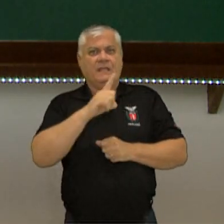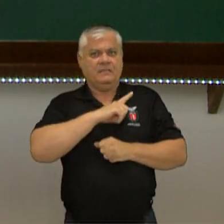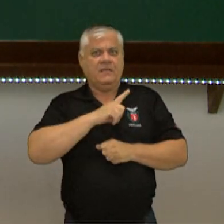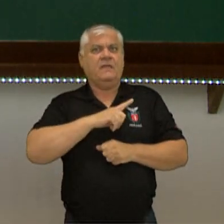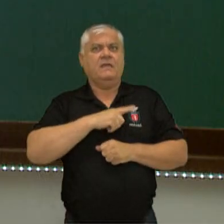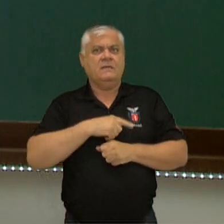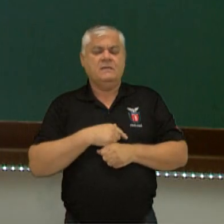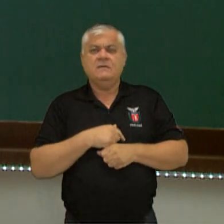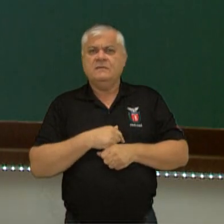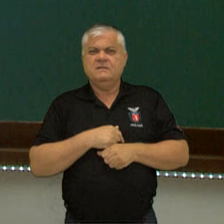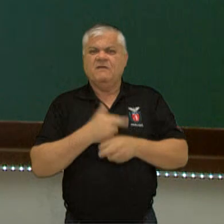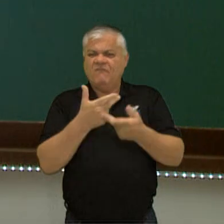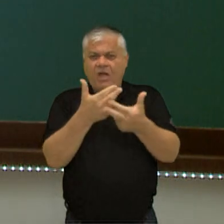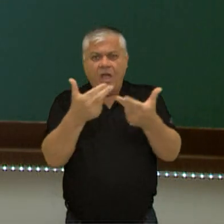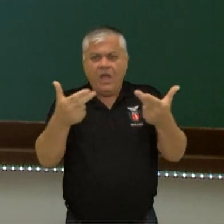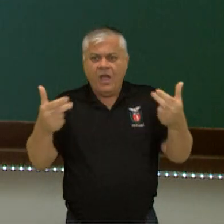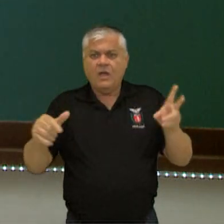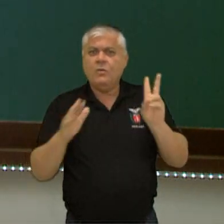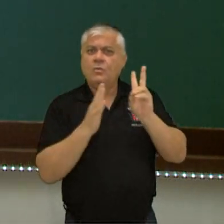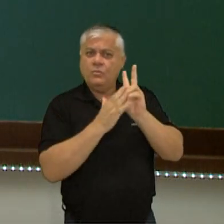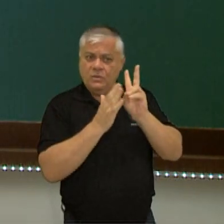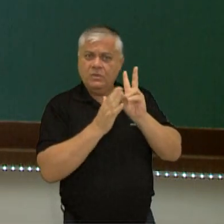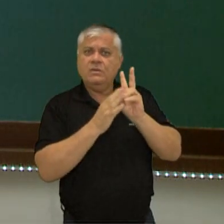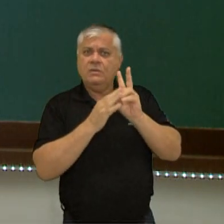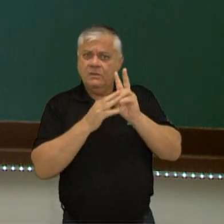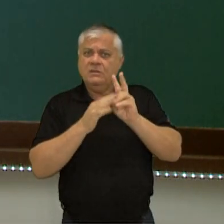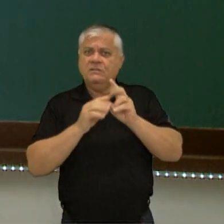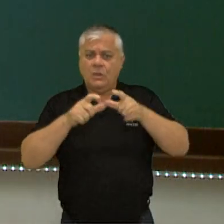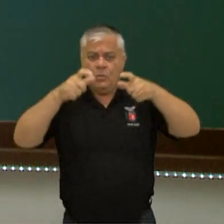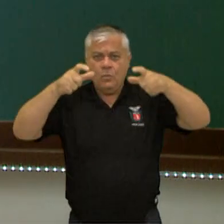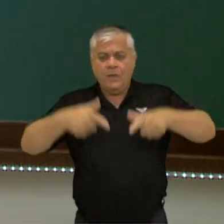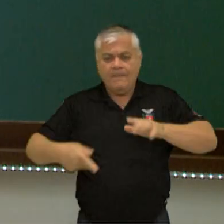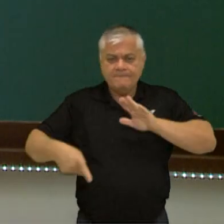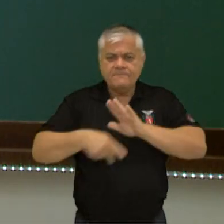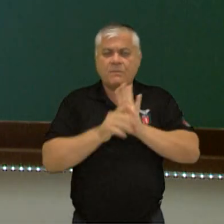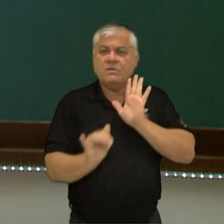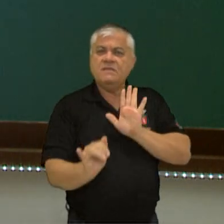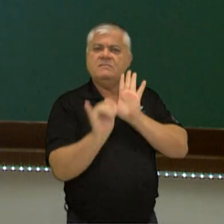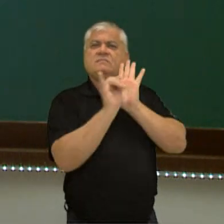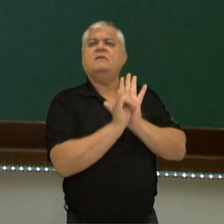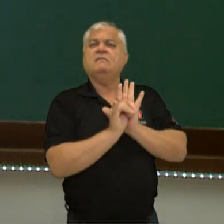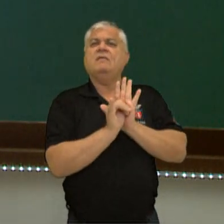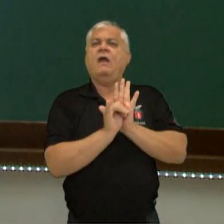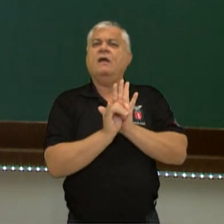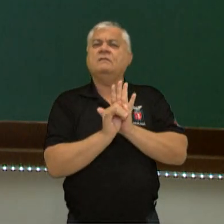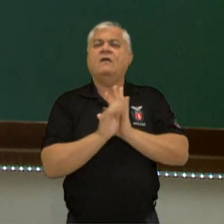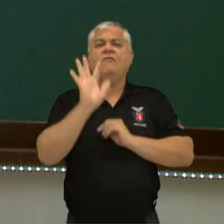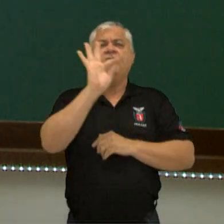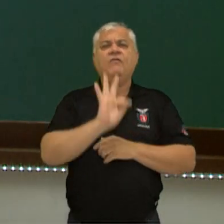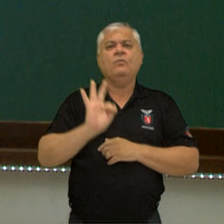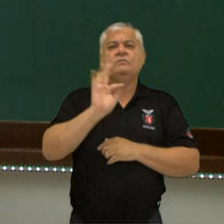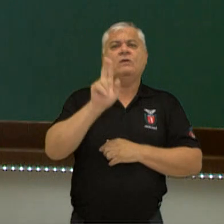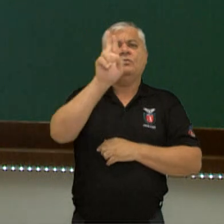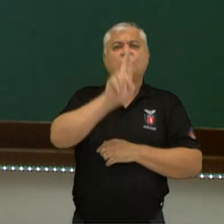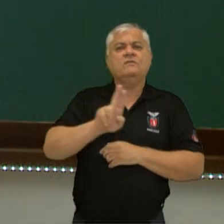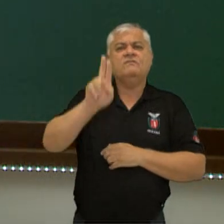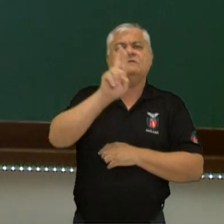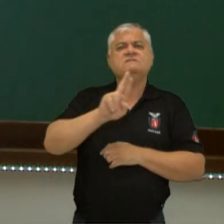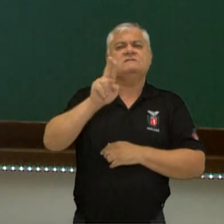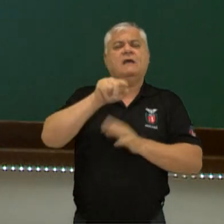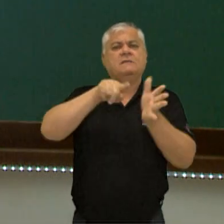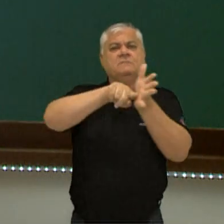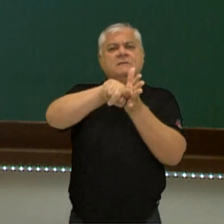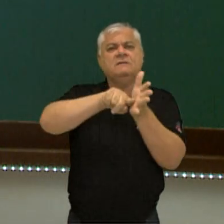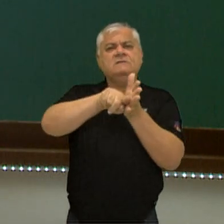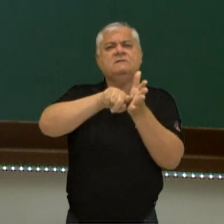indígenas estão buscando espaço para a afirmação da sua identidade na academia, na pesquisa científica, produzindo vídeos,